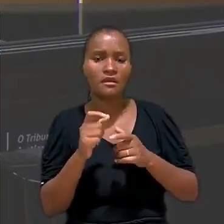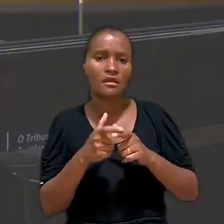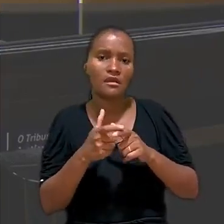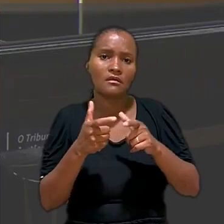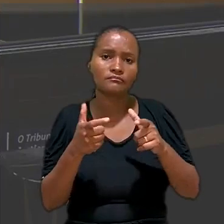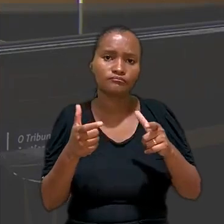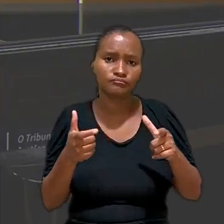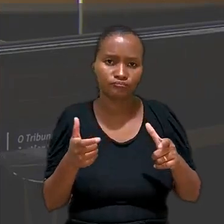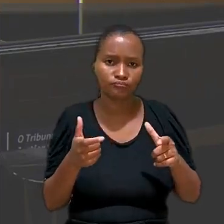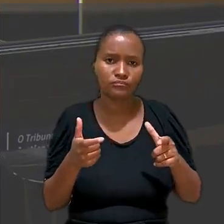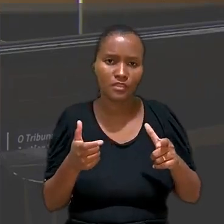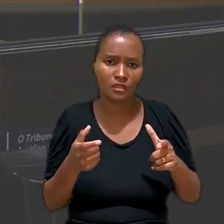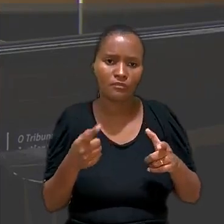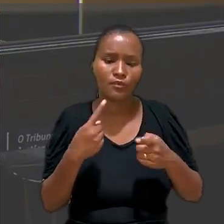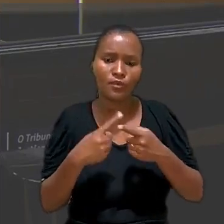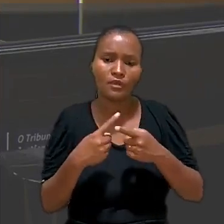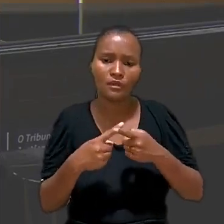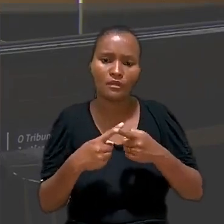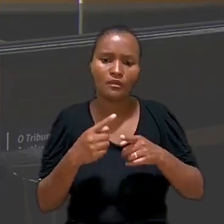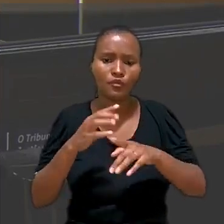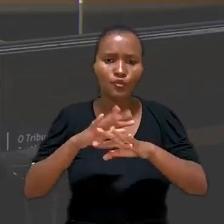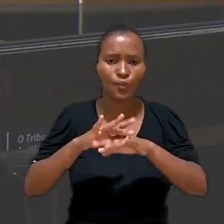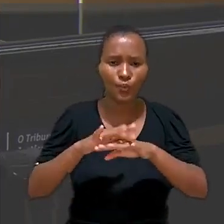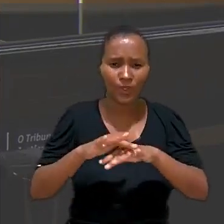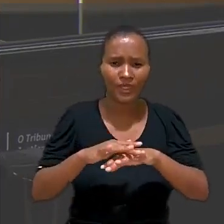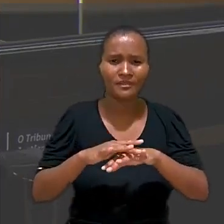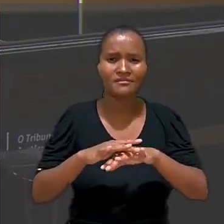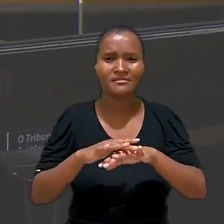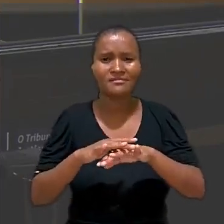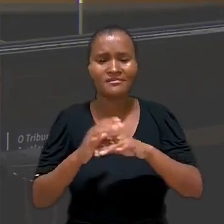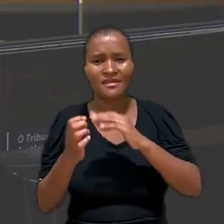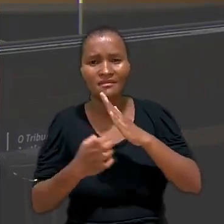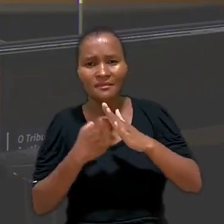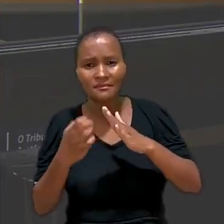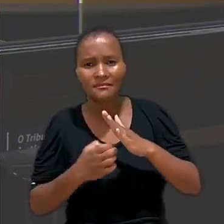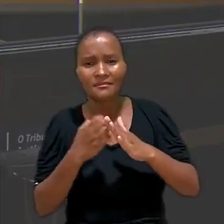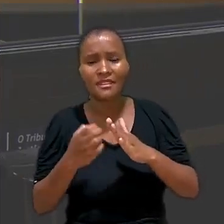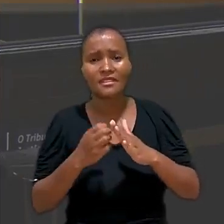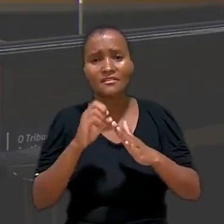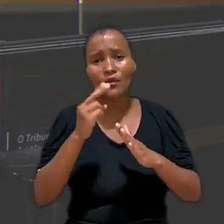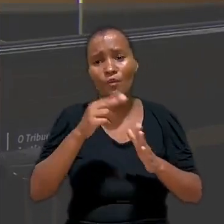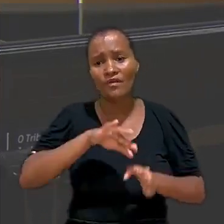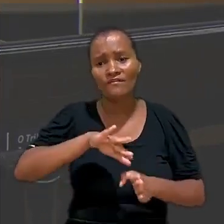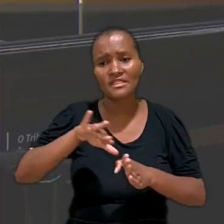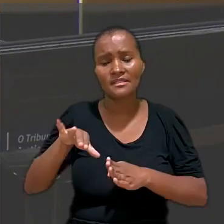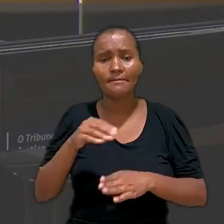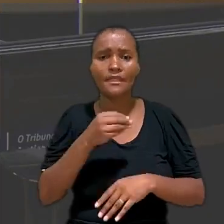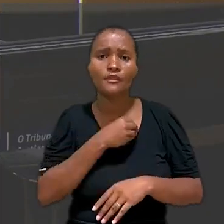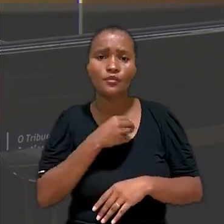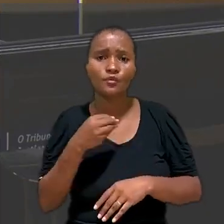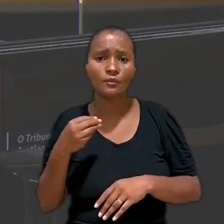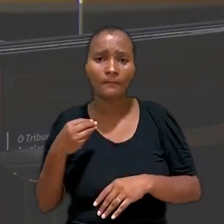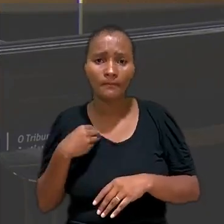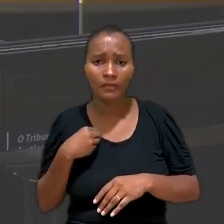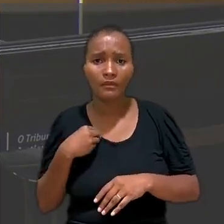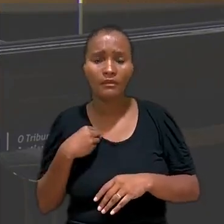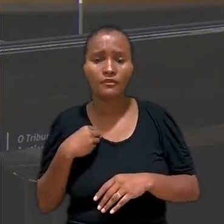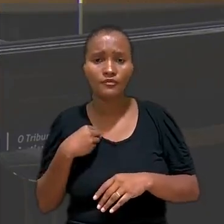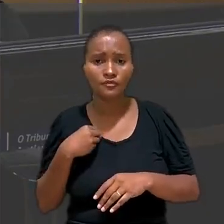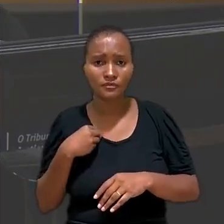estender as razões de doença ocupacional e ou profissional e afastamento médico